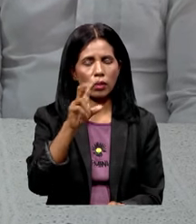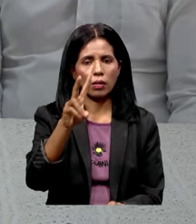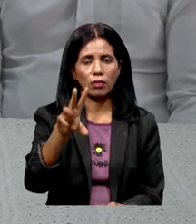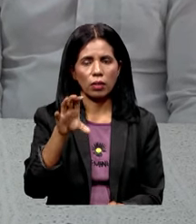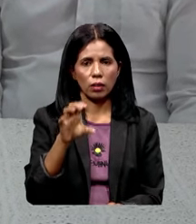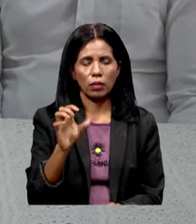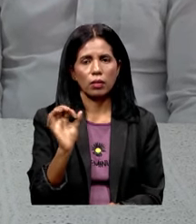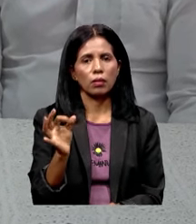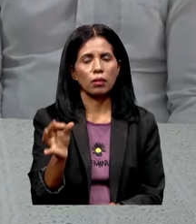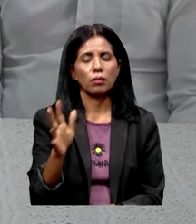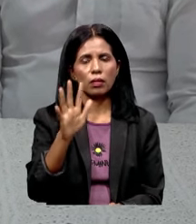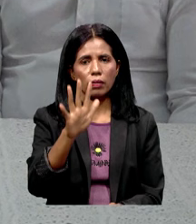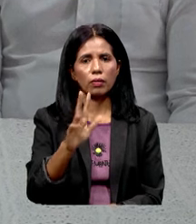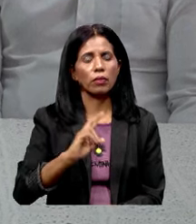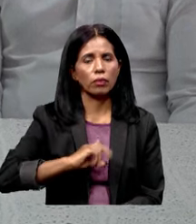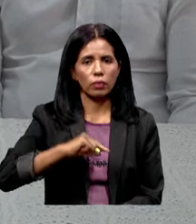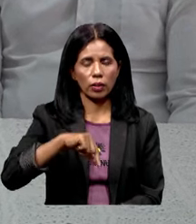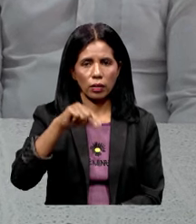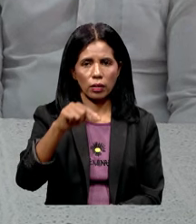265. Viqueque